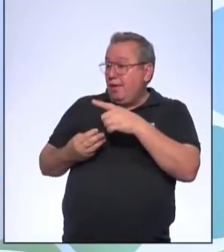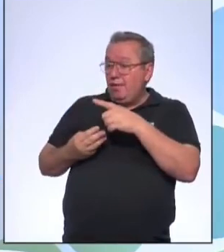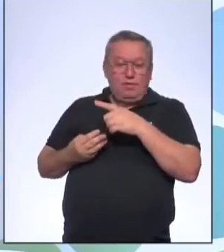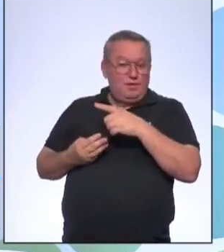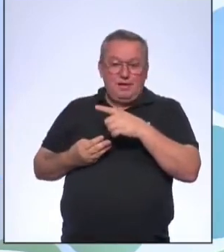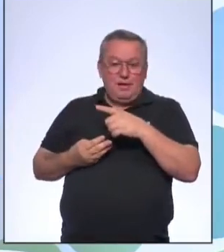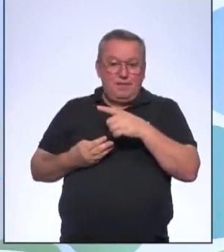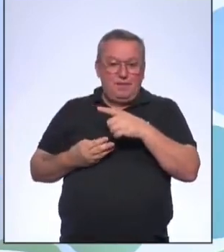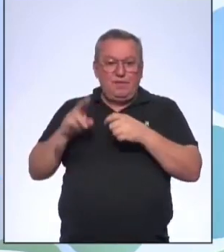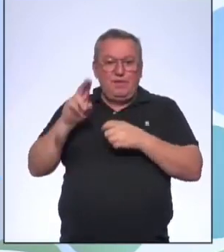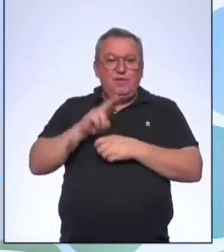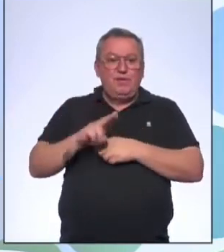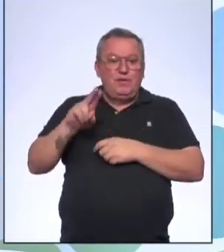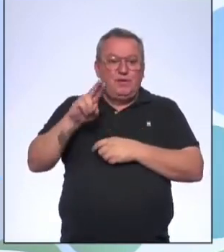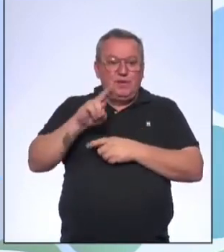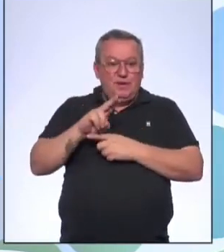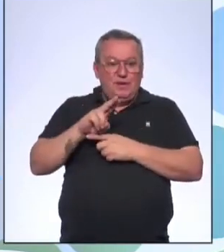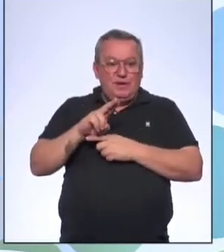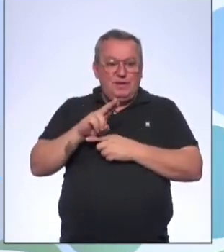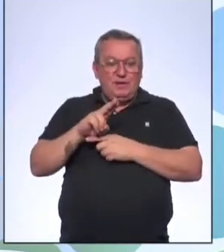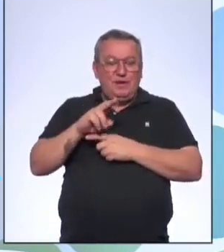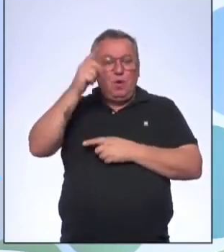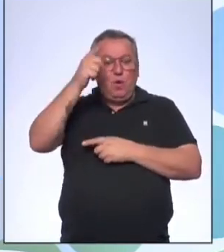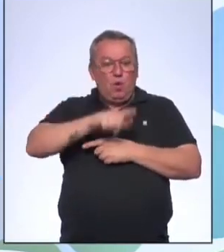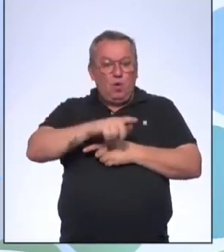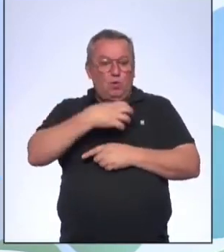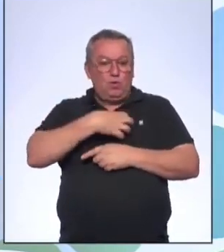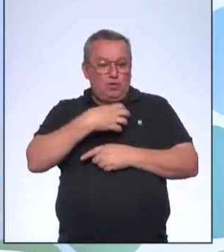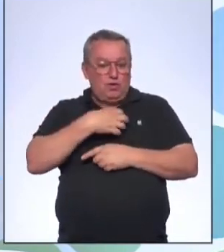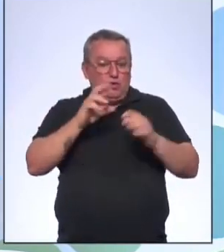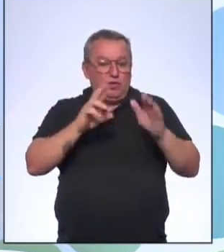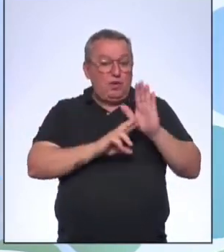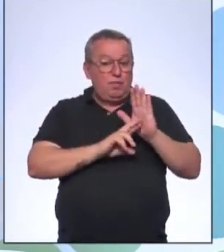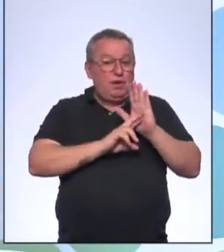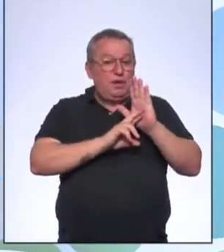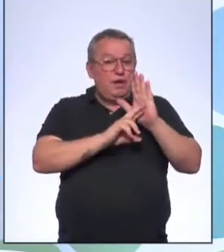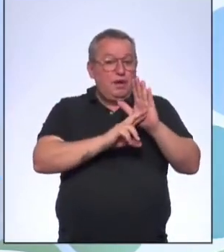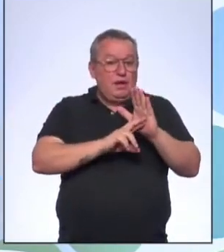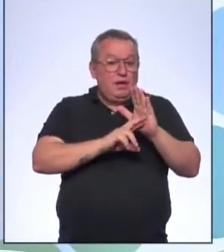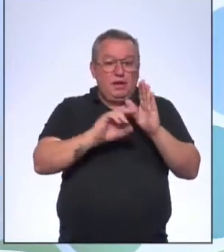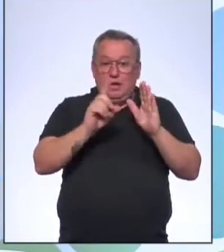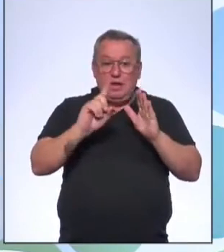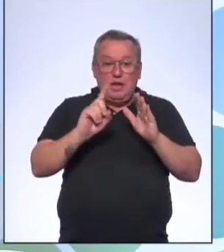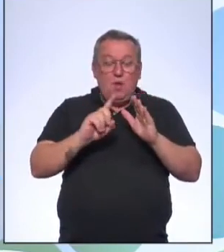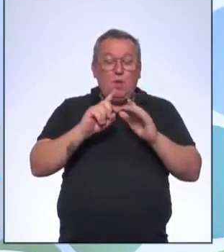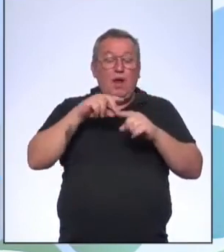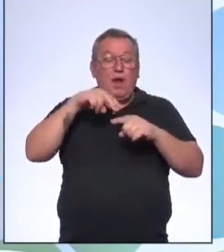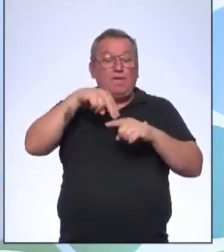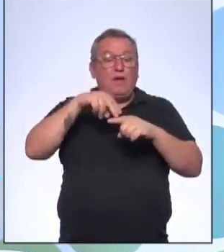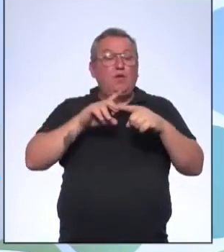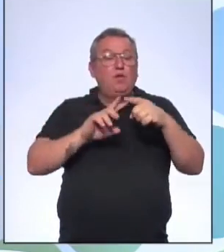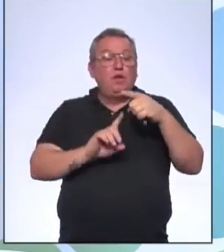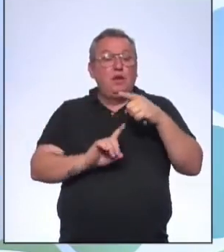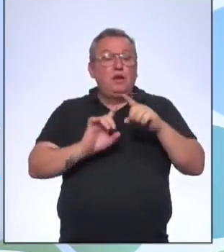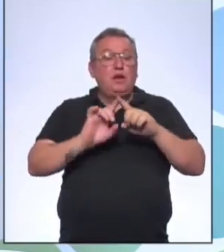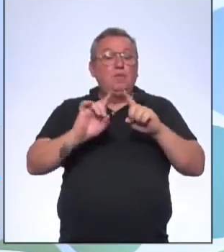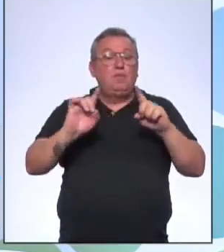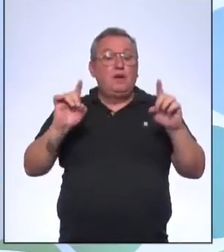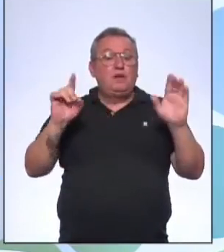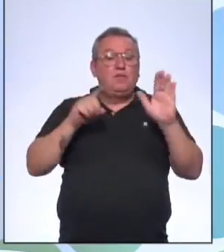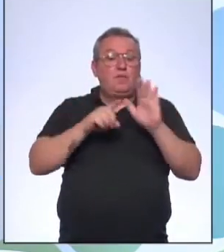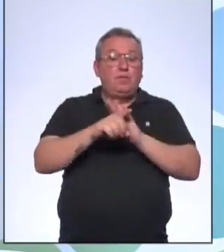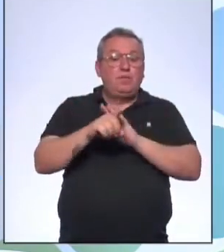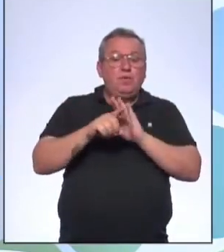gente acaba utilizando uma outra forma de representação que não a fracionária para isso. Mas aí eu vou